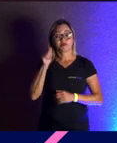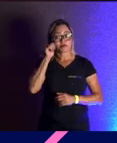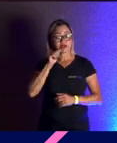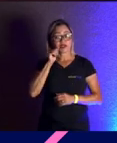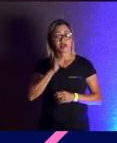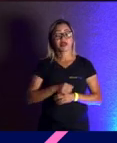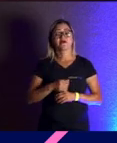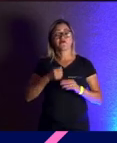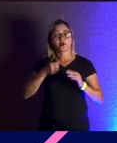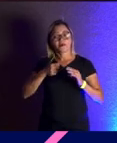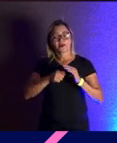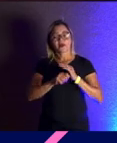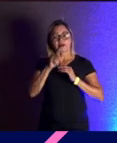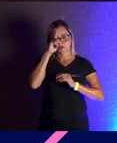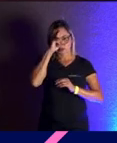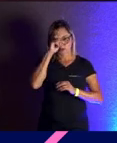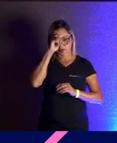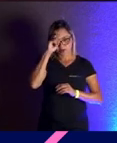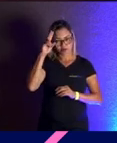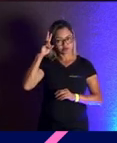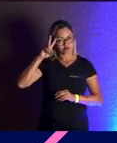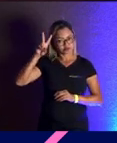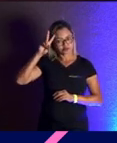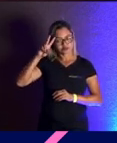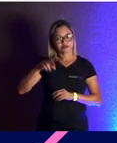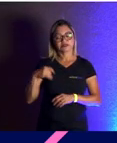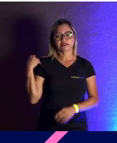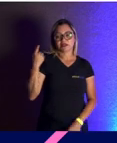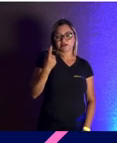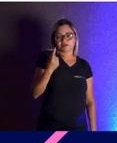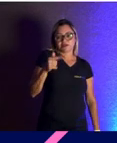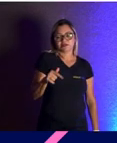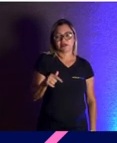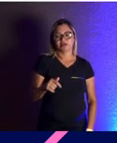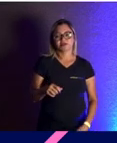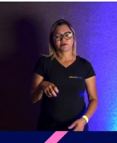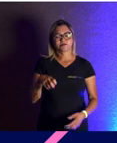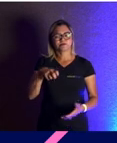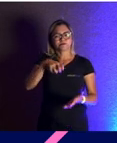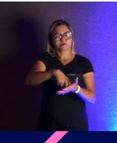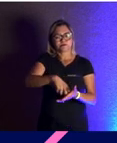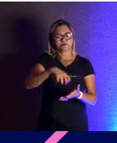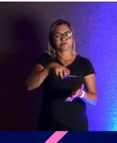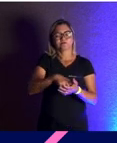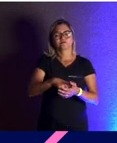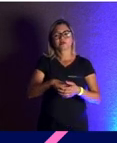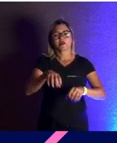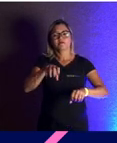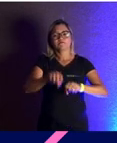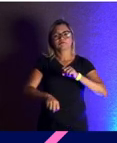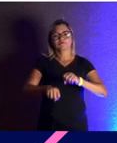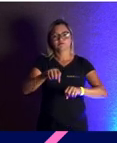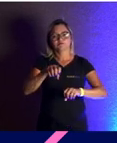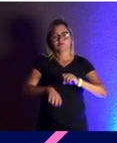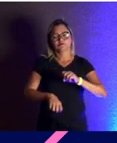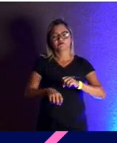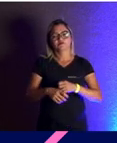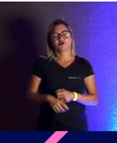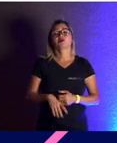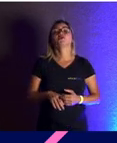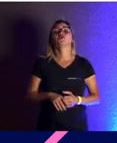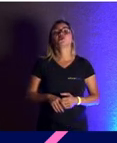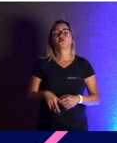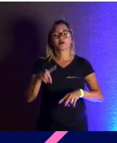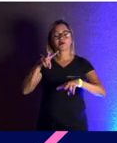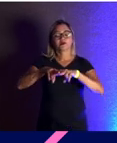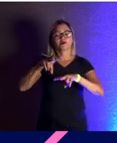mandada para o Manicom, agora tinha 17 anos de exclusividade da polícia capturada e estuprada em uma prisão que